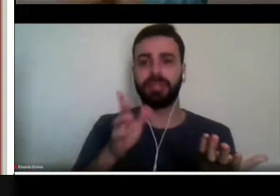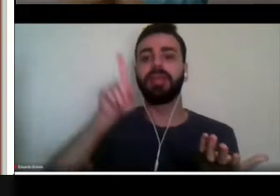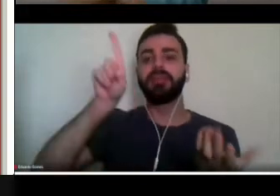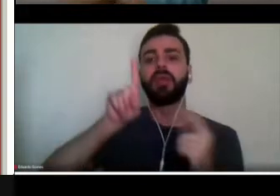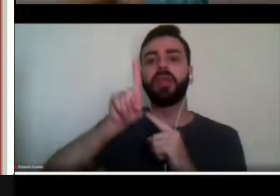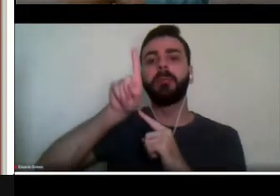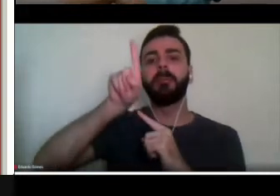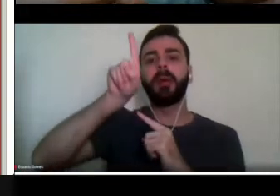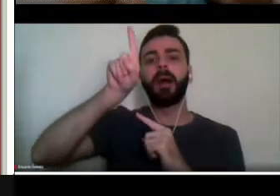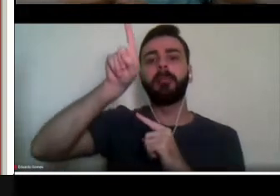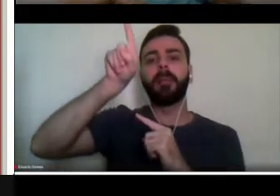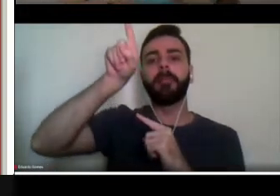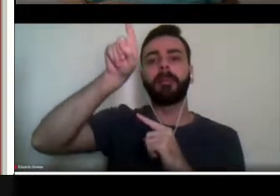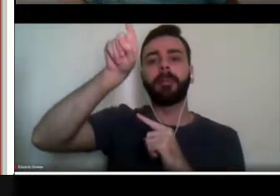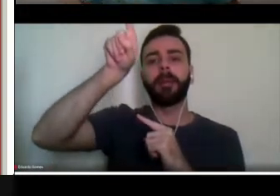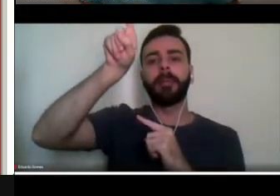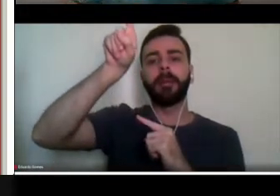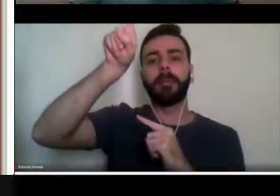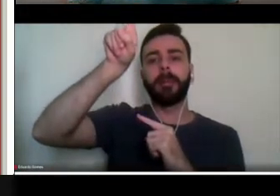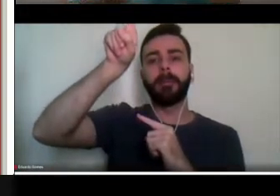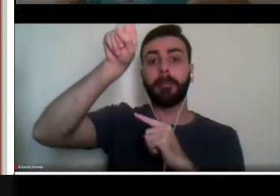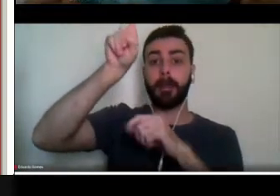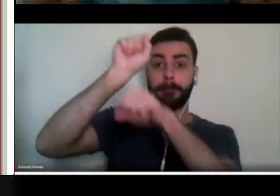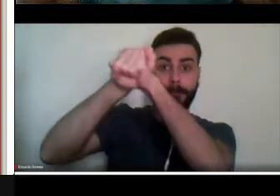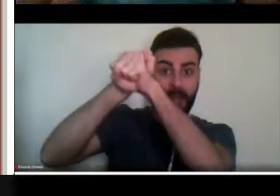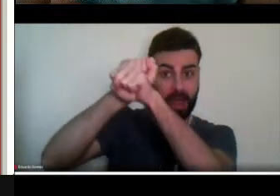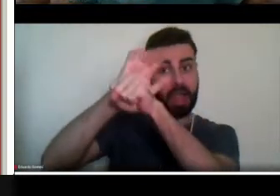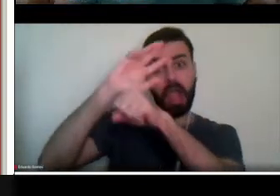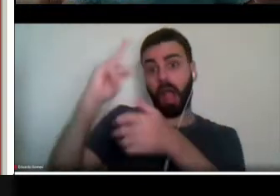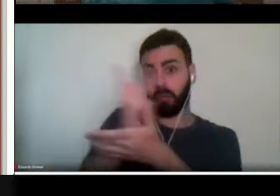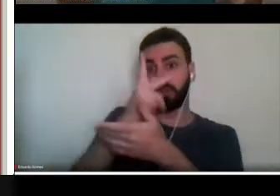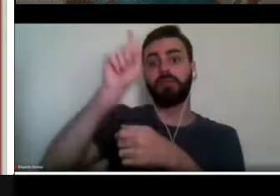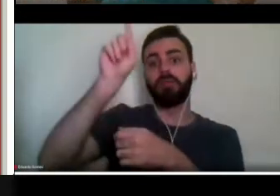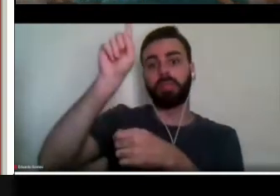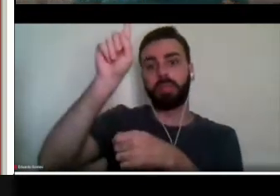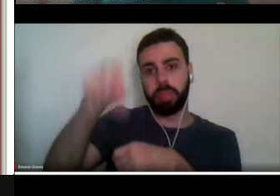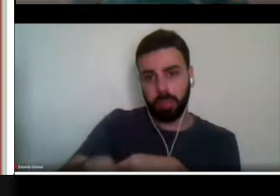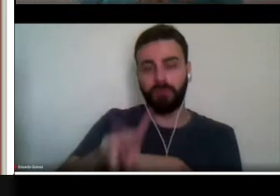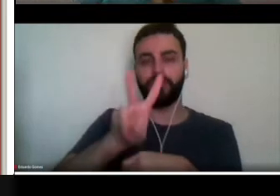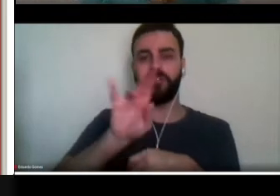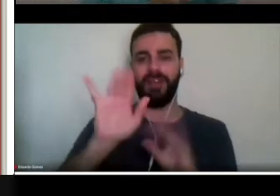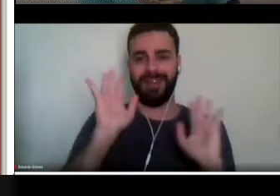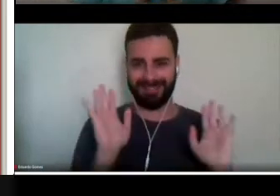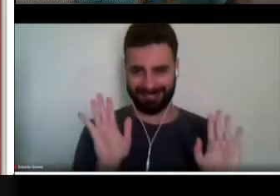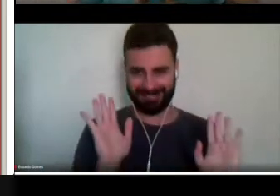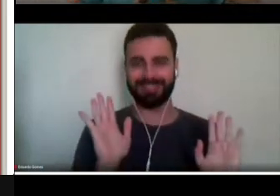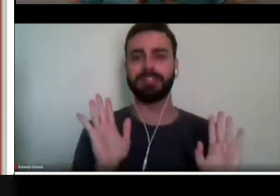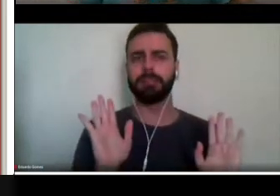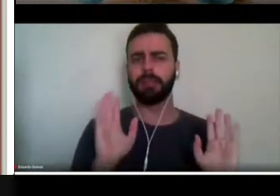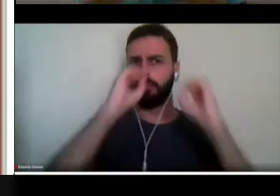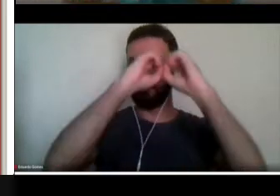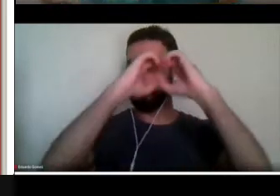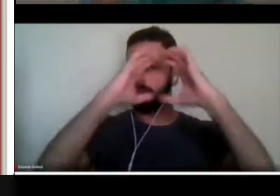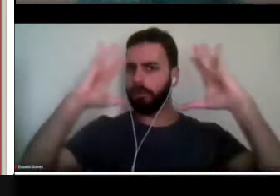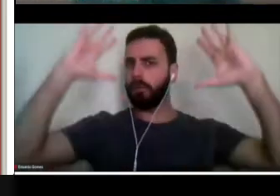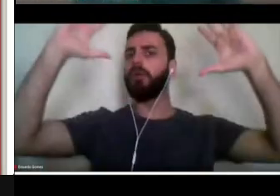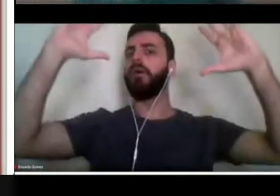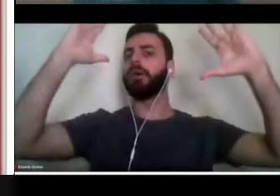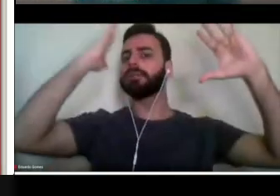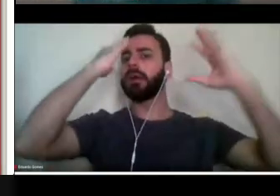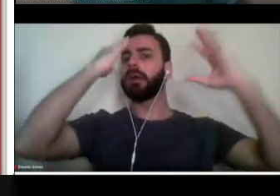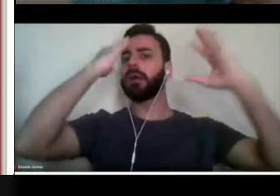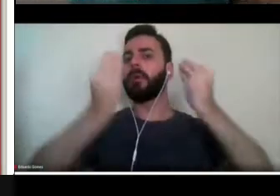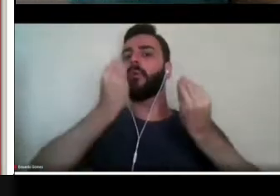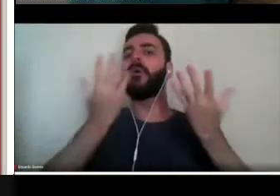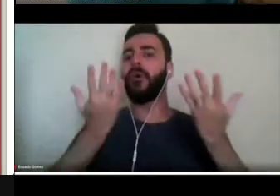vai parar e vai descer. Então, agora eu já tenho na minha cabeça exatamente o que vai acontecer fisicamente com